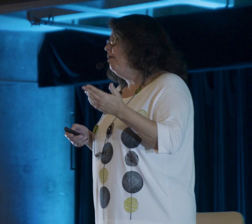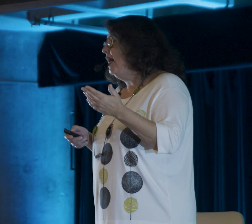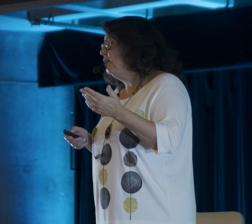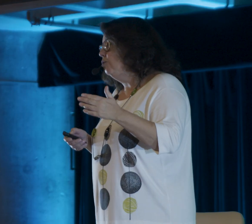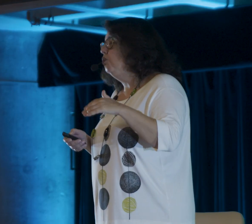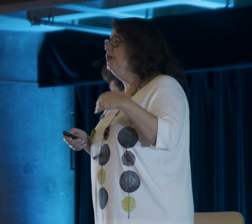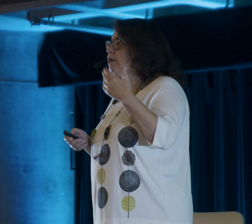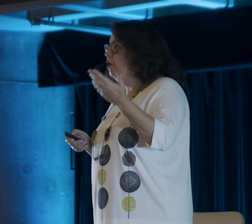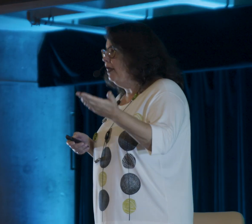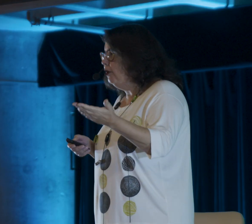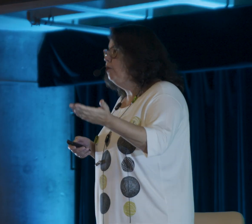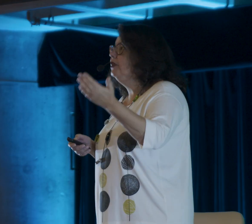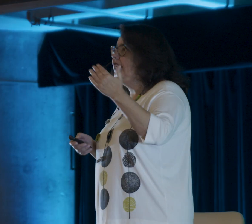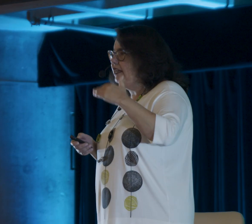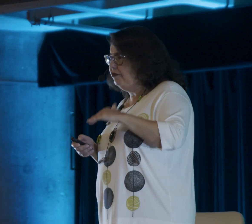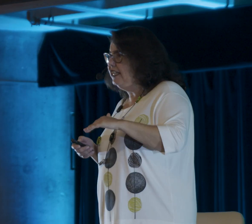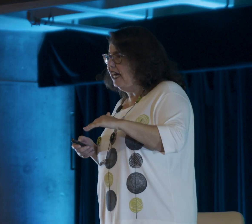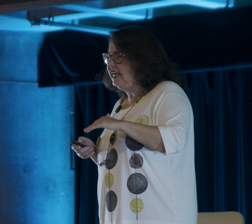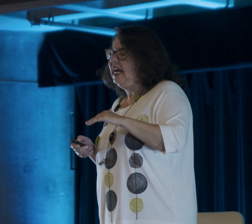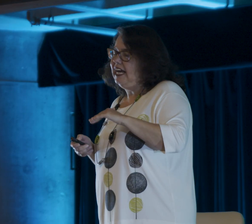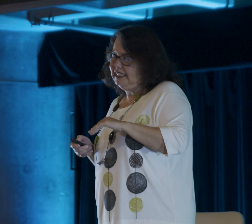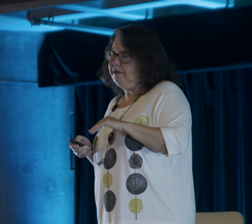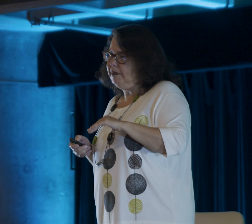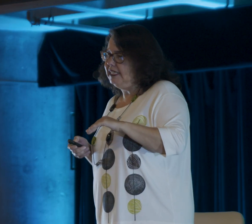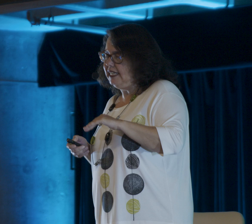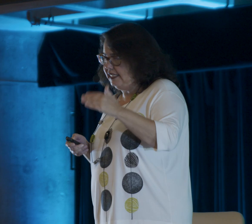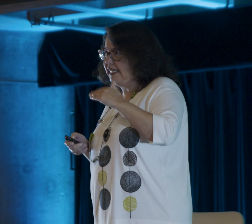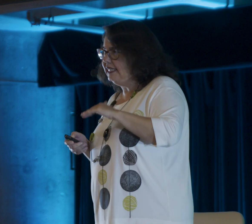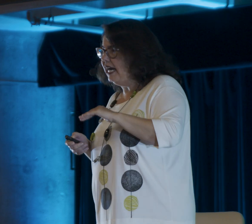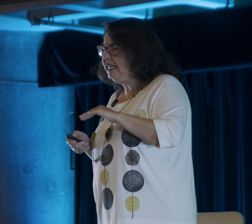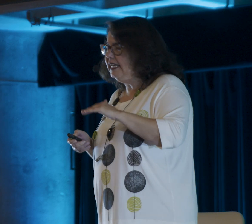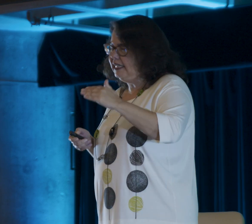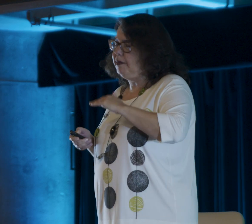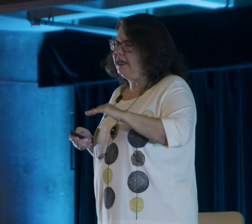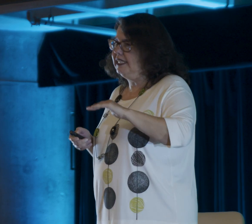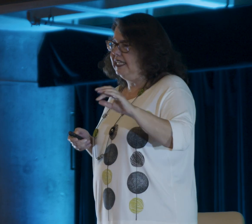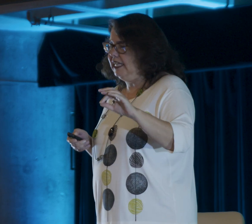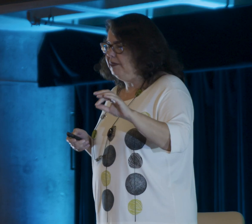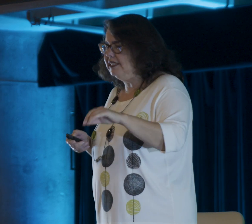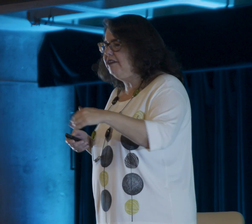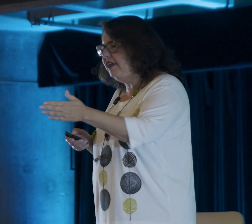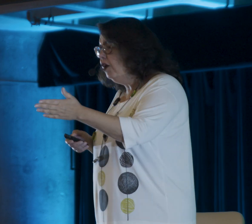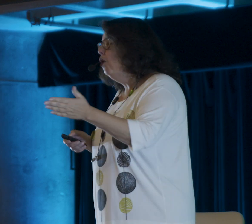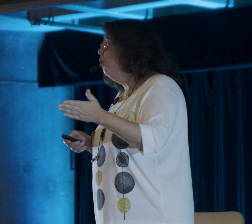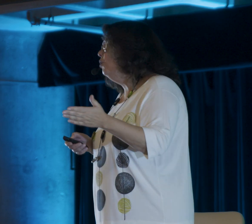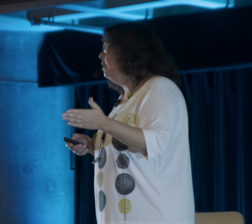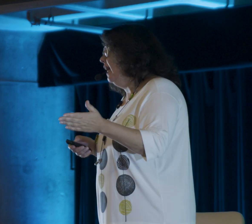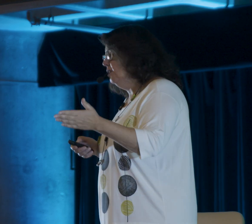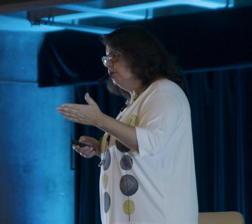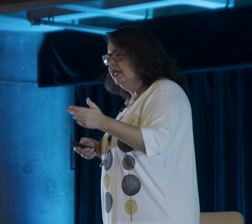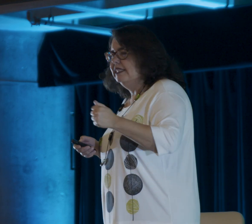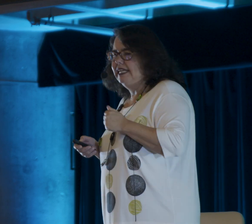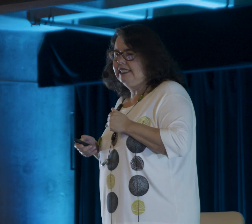Quando abertos, o tampo oblíquo poderia virar a tampa para a secretária, né, tampa para a secretária para escrever, ou